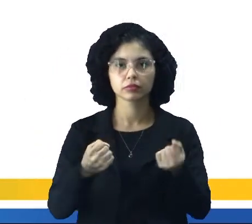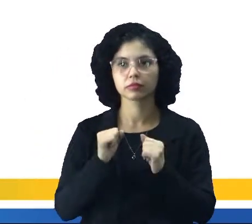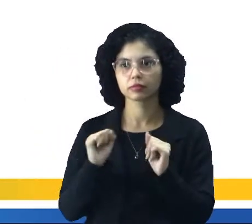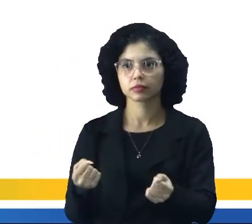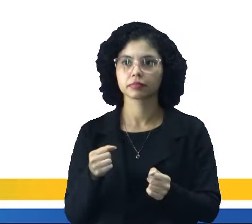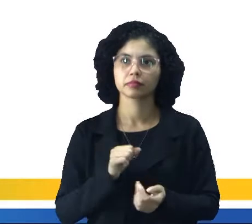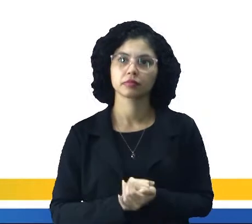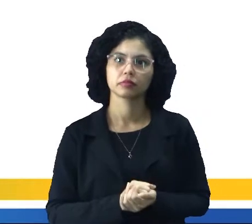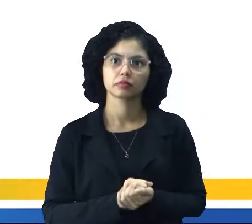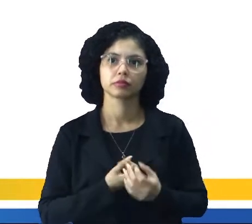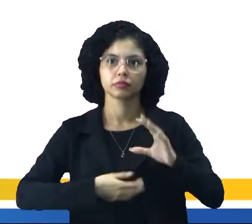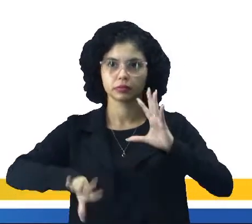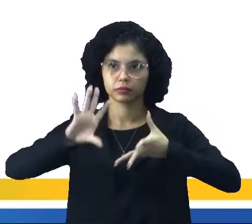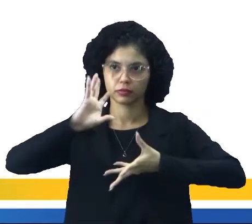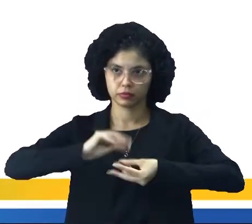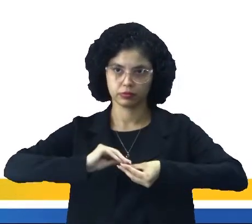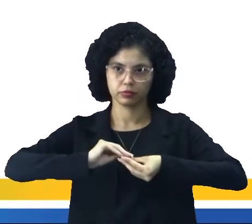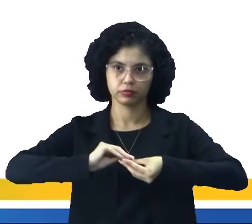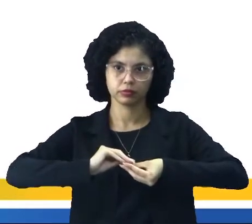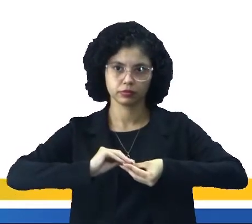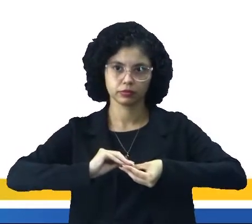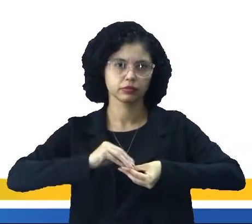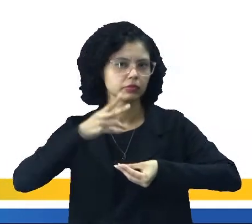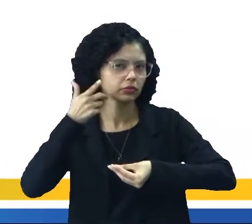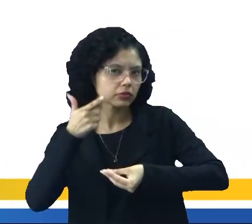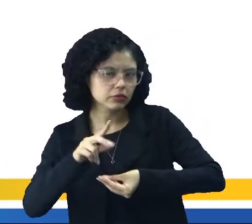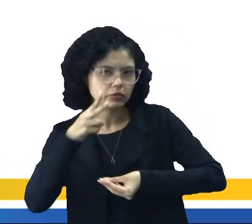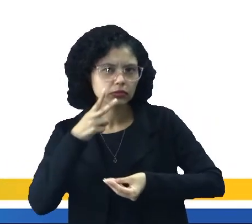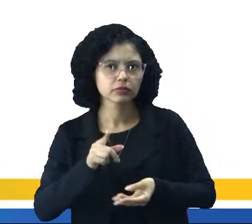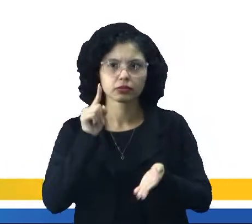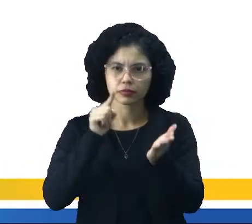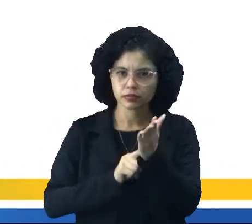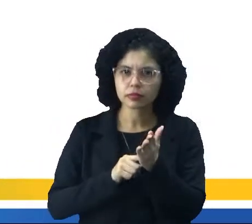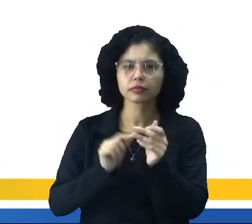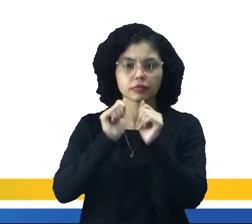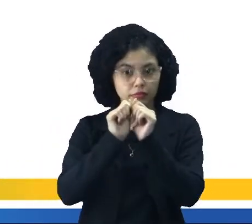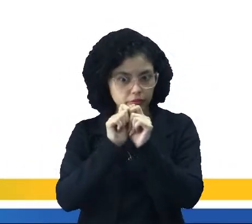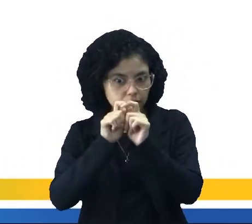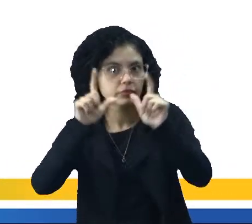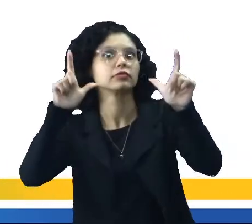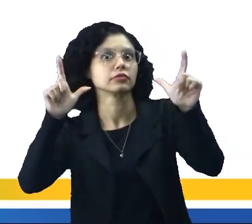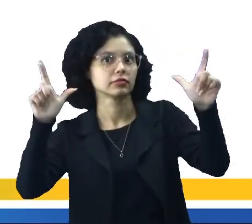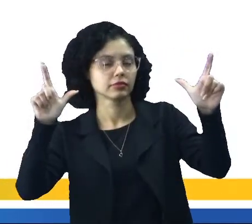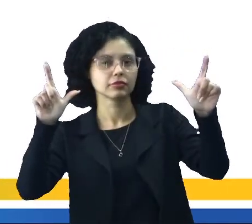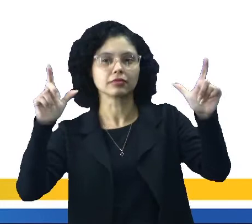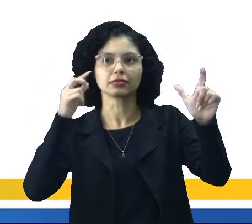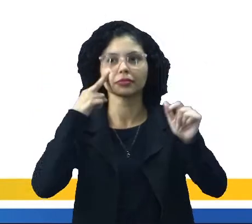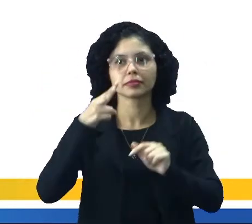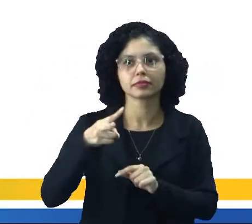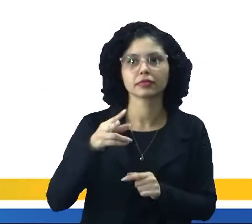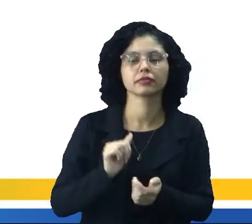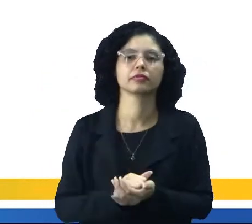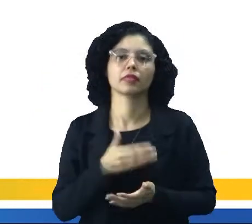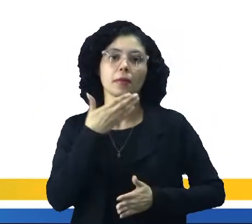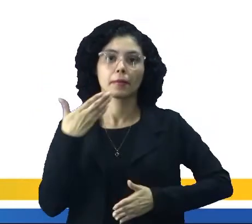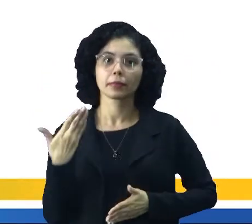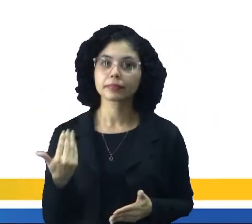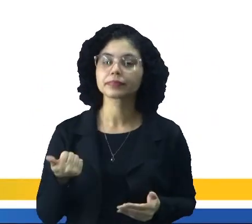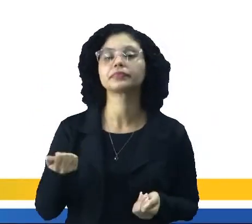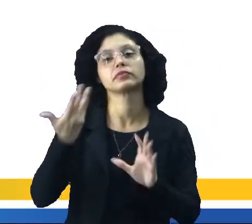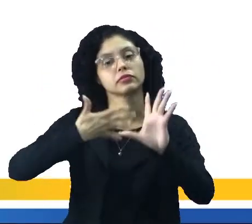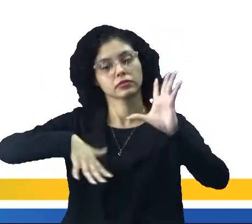Eu vou sintetizar aqui, porque não sei se vocês qualquer coisa, aperta pausa, tenta ampliar no zoom aí, mas em